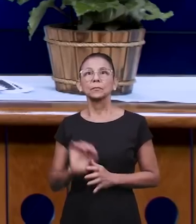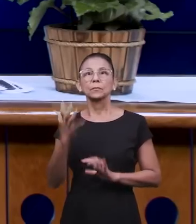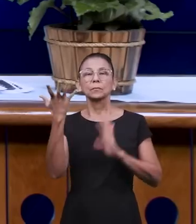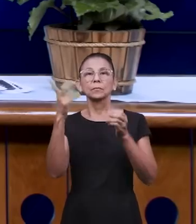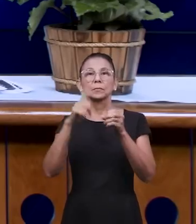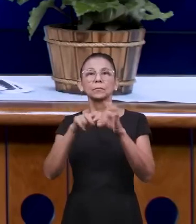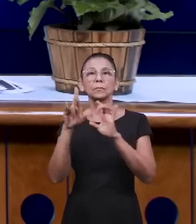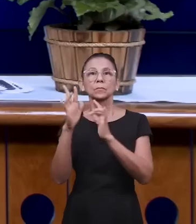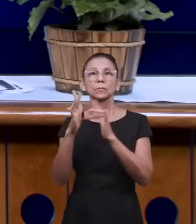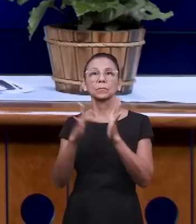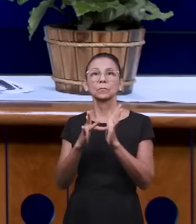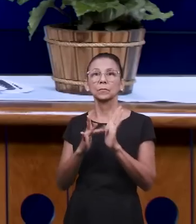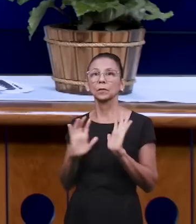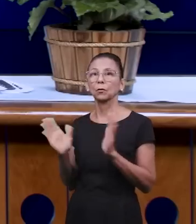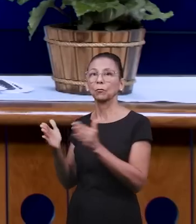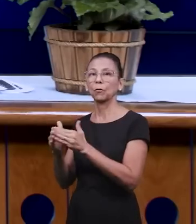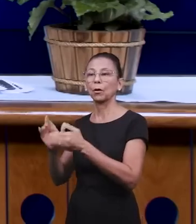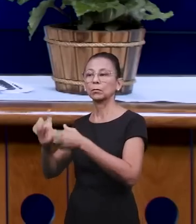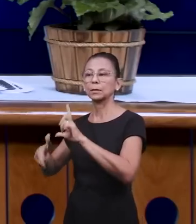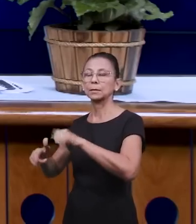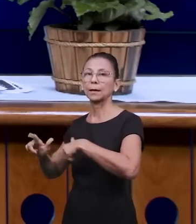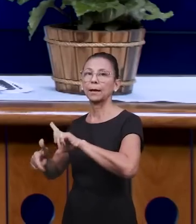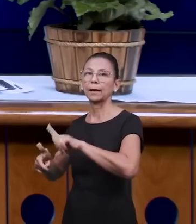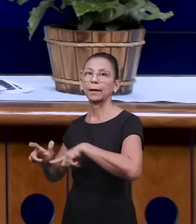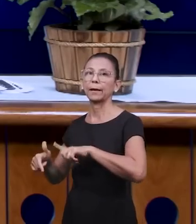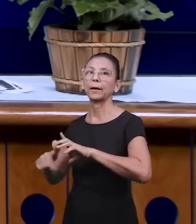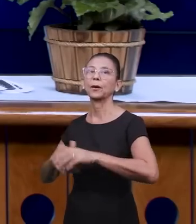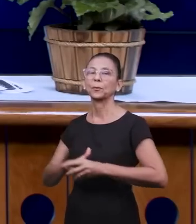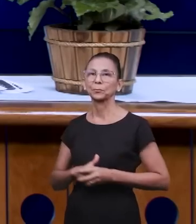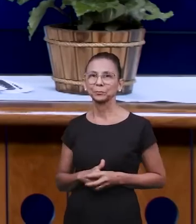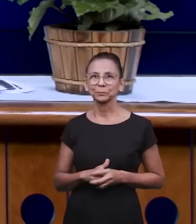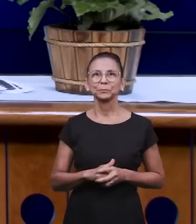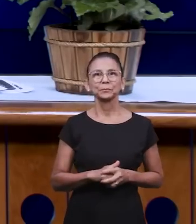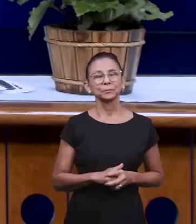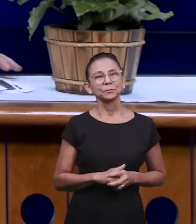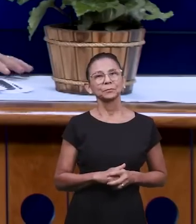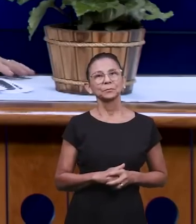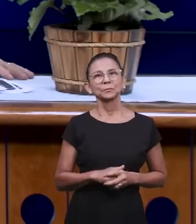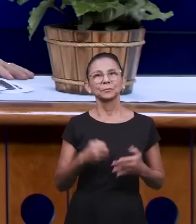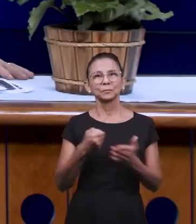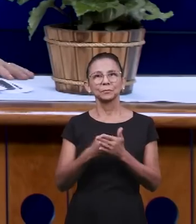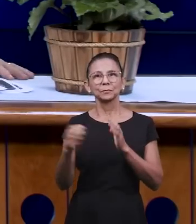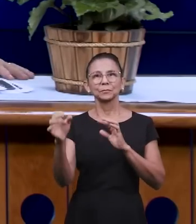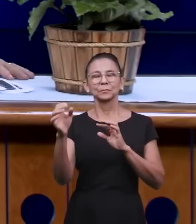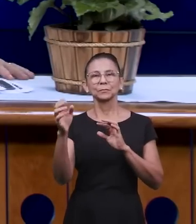não conseguiram entrar. Jerusalém só foi conquistada 20 anos mais tarde, na Guerra dos 6 Dias.